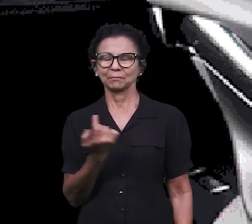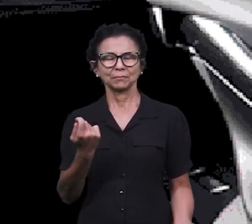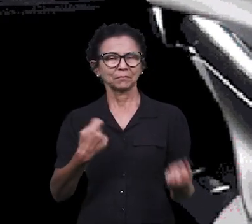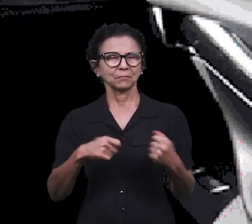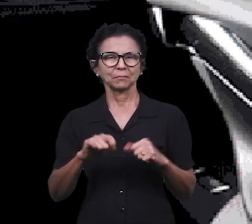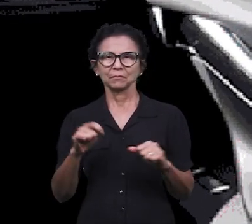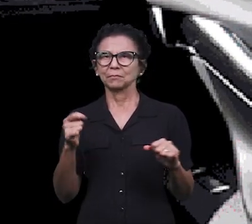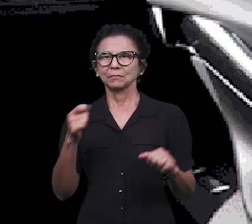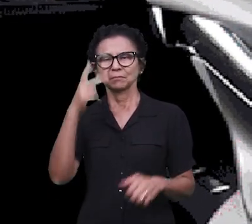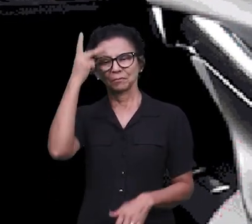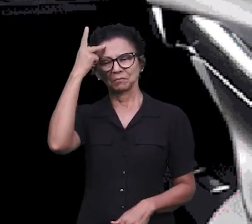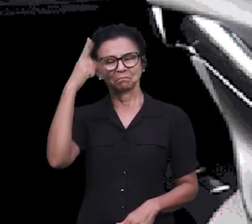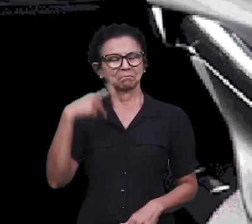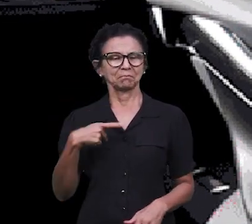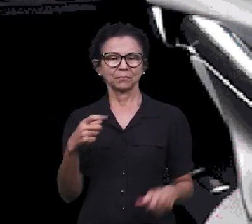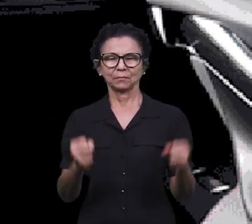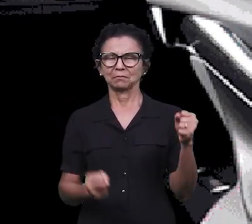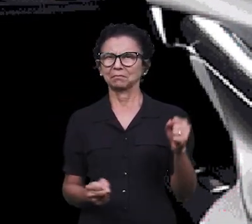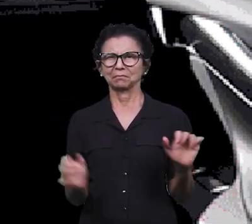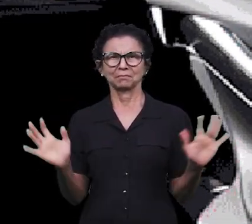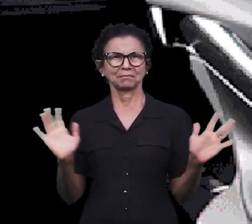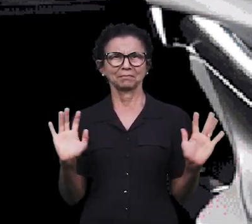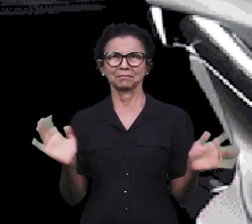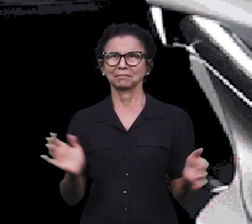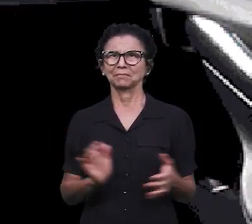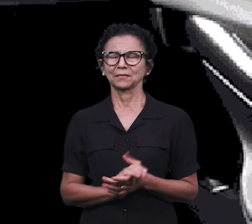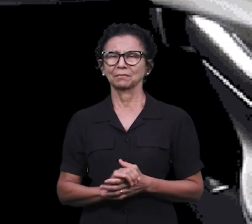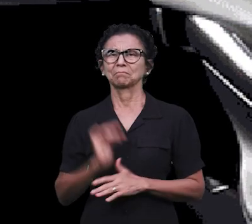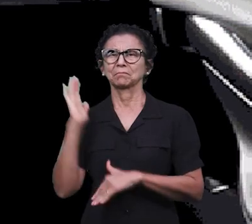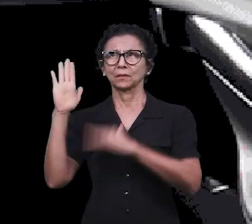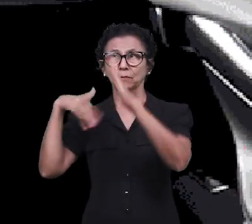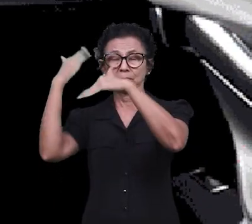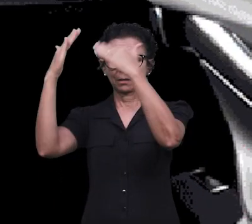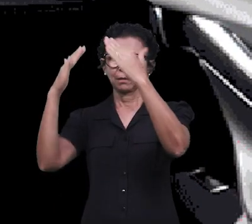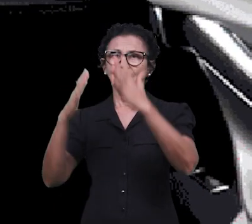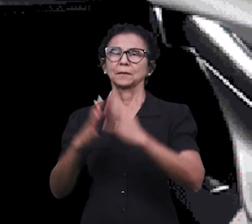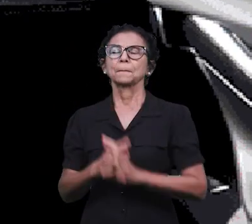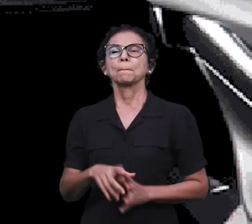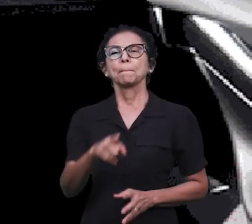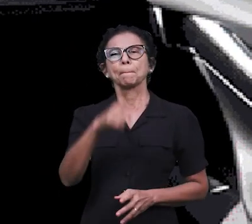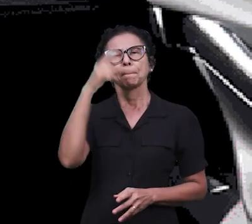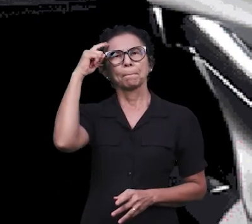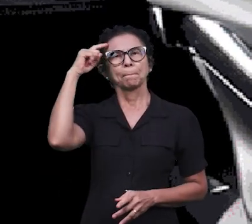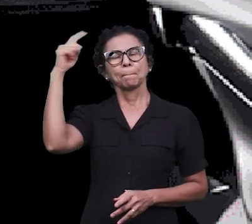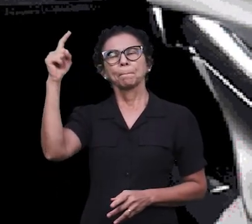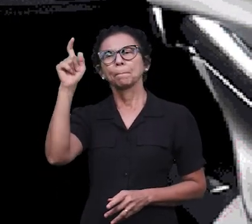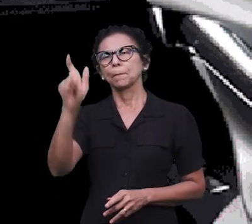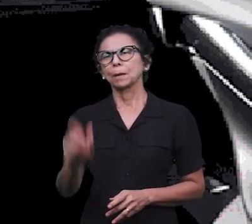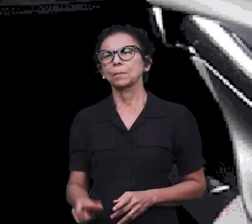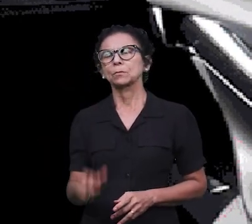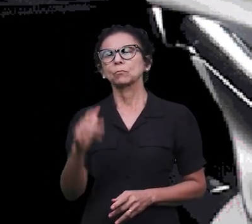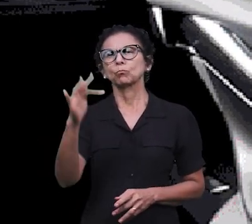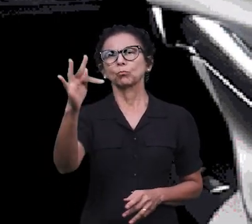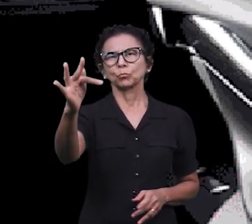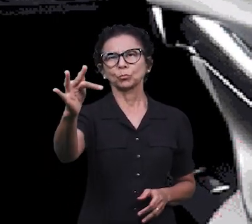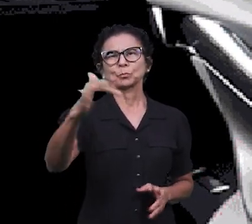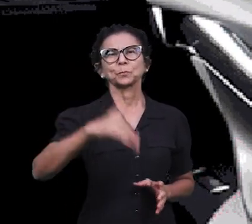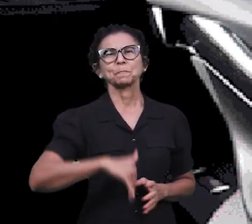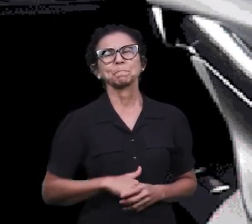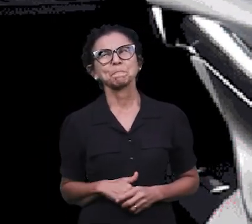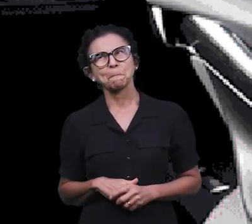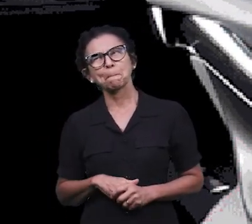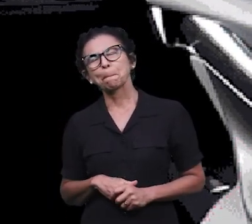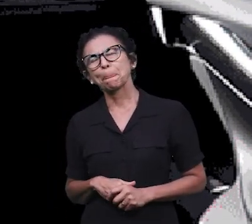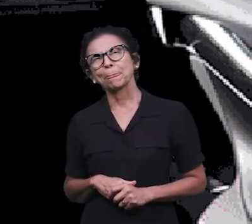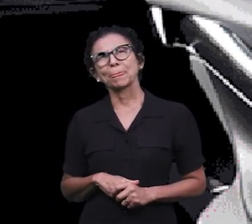humanas, né? Tem se avançado muito nesse aspecto. Então, imagina uma pessoa no futuro, né?